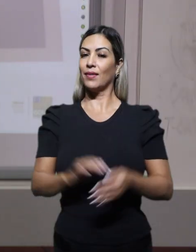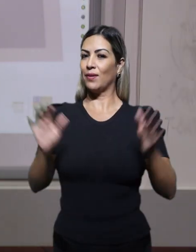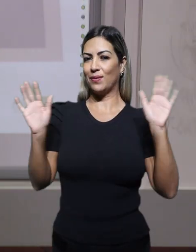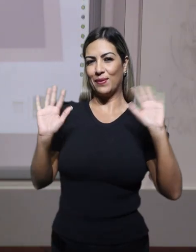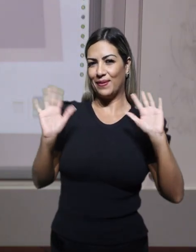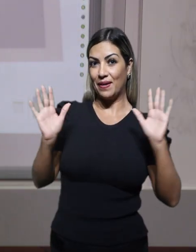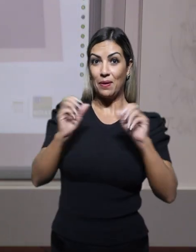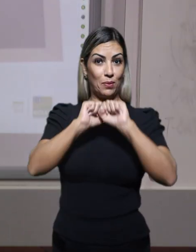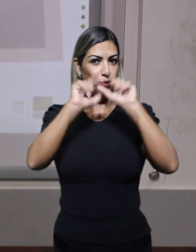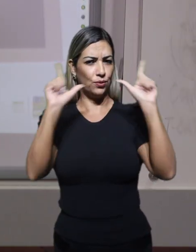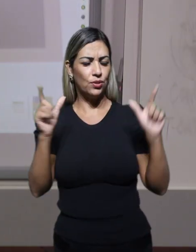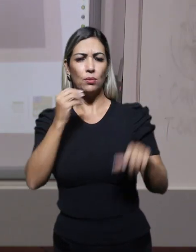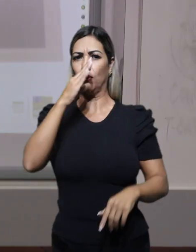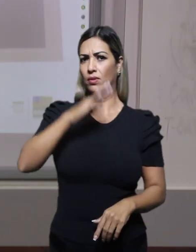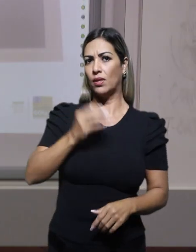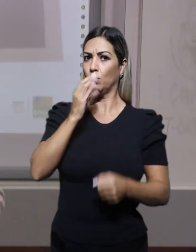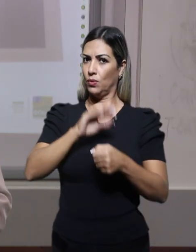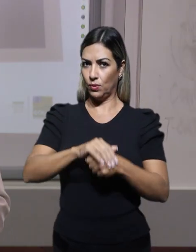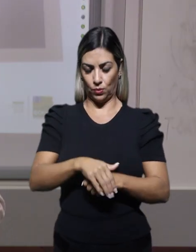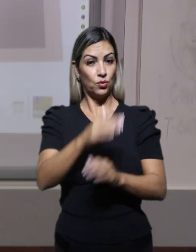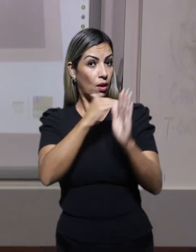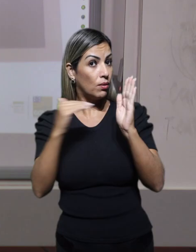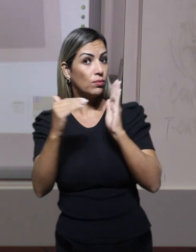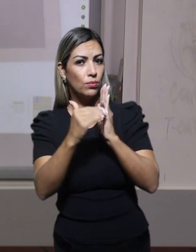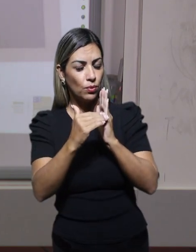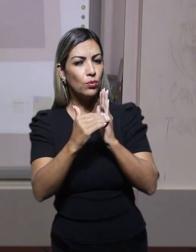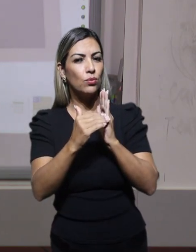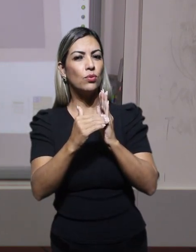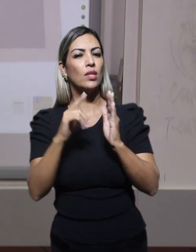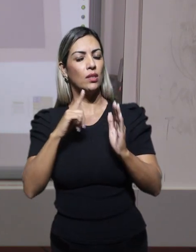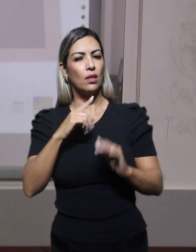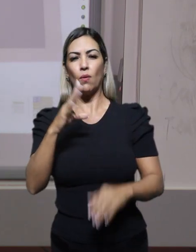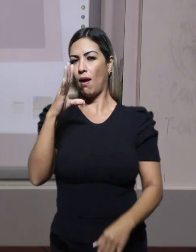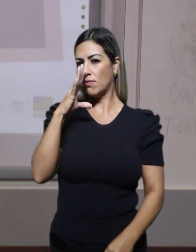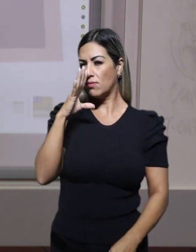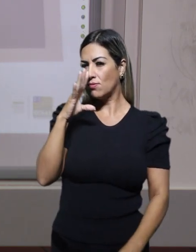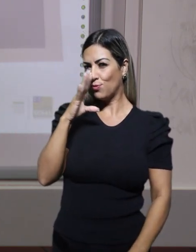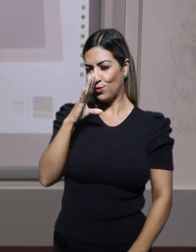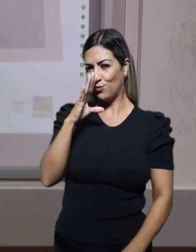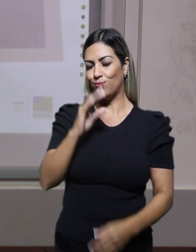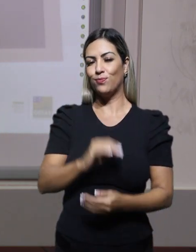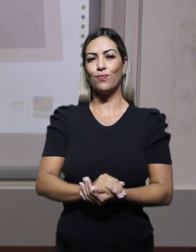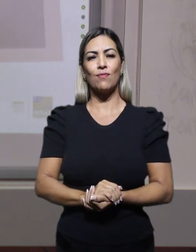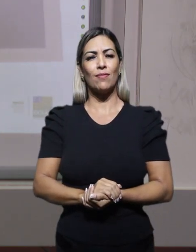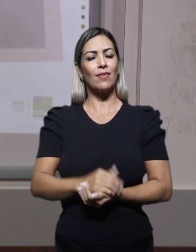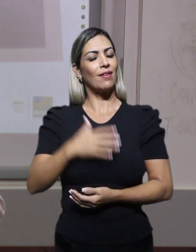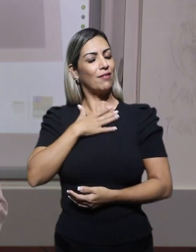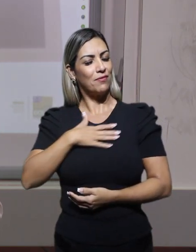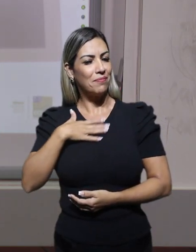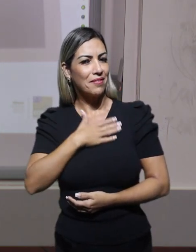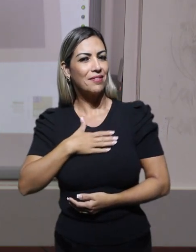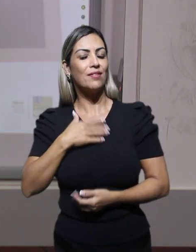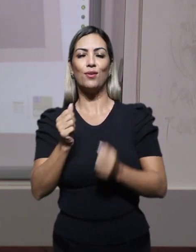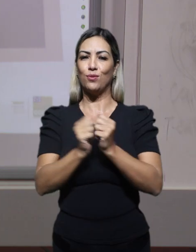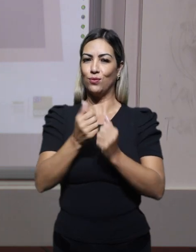Olá, bom dia, boa tarde, boa noite a todos e todas que estão acompanhando esta aula. É uma satisfação estar com vocês